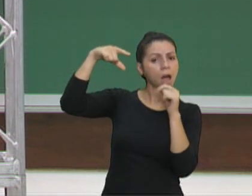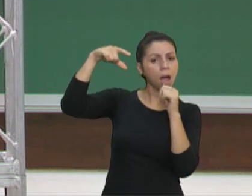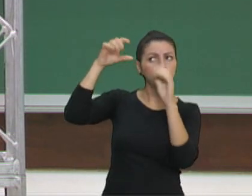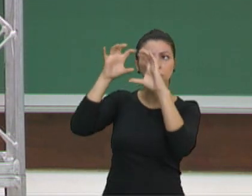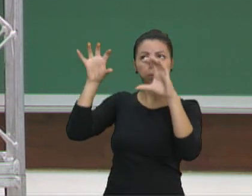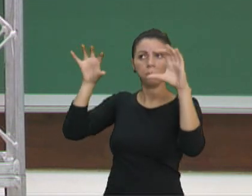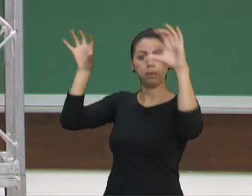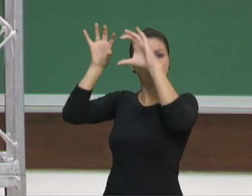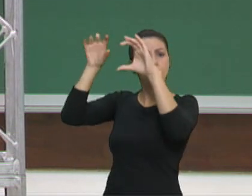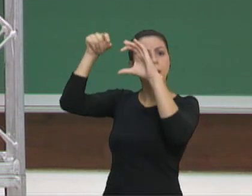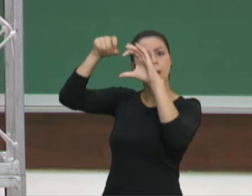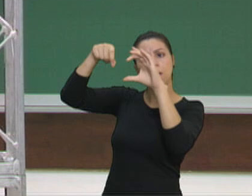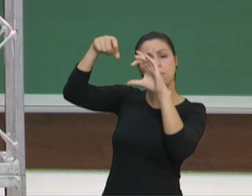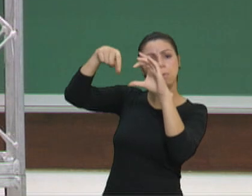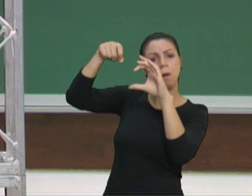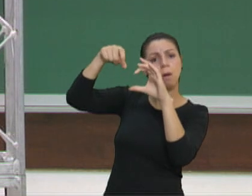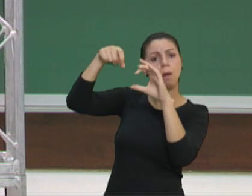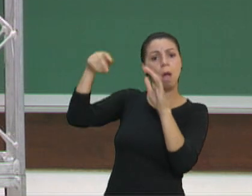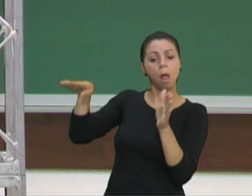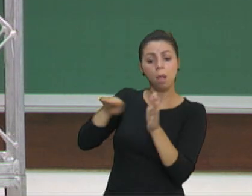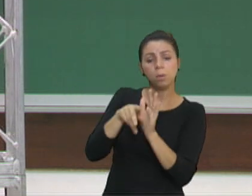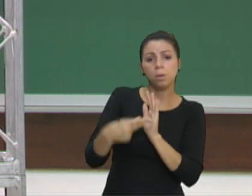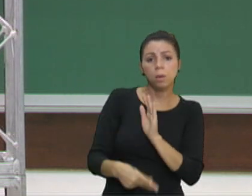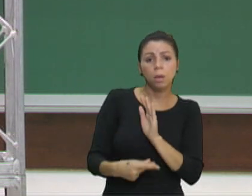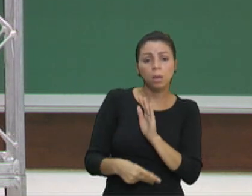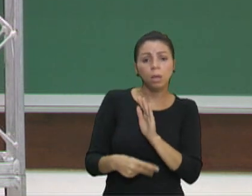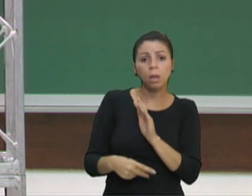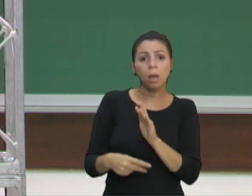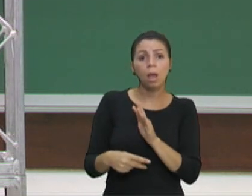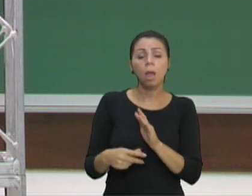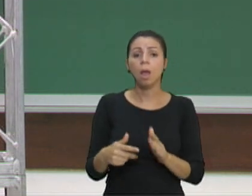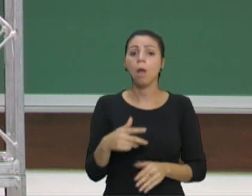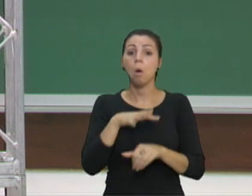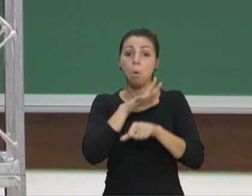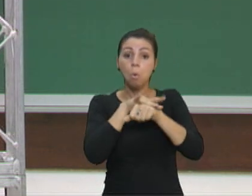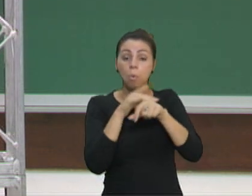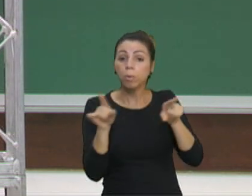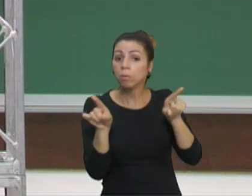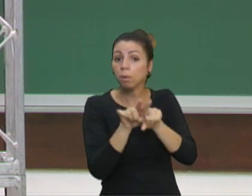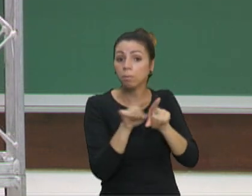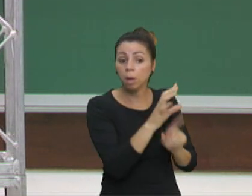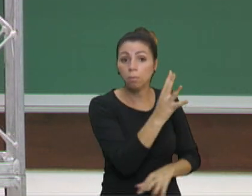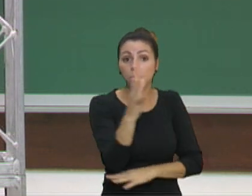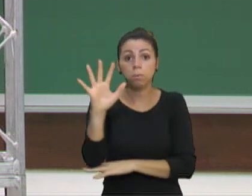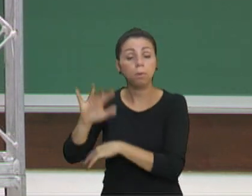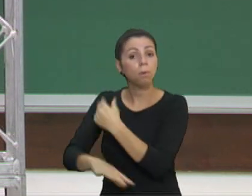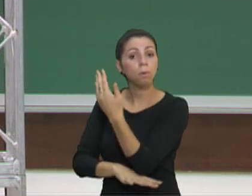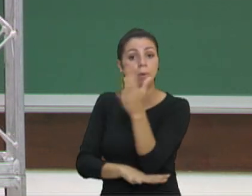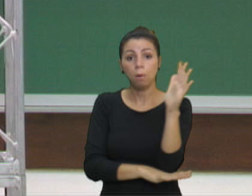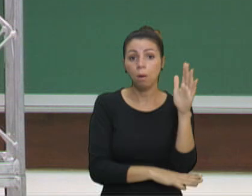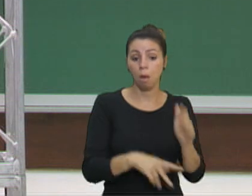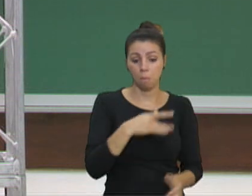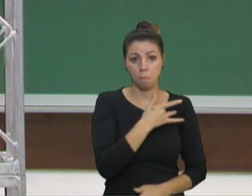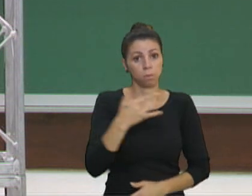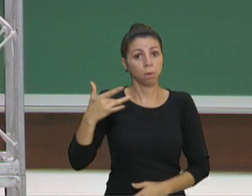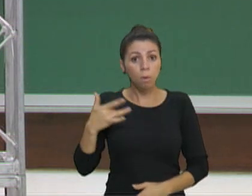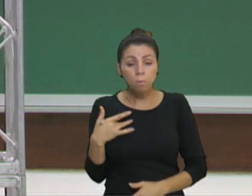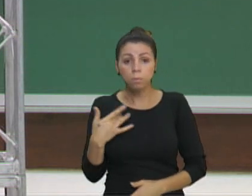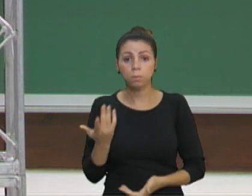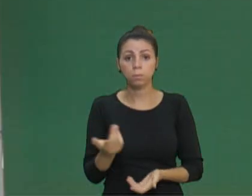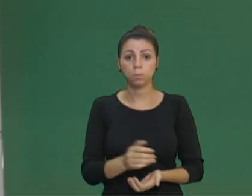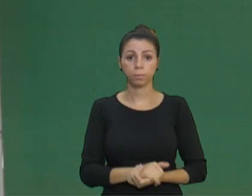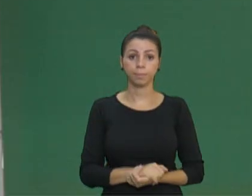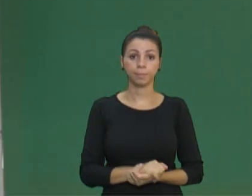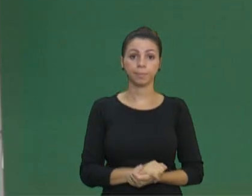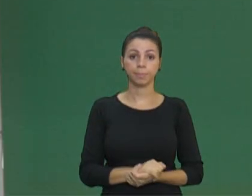essa chuva vem ácida para nós, né? Ela é prejudicial para o meio ambiente, para a saúde. E